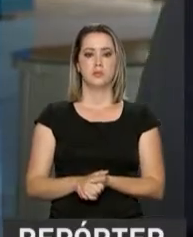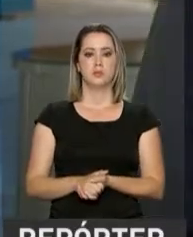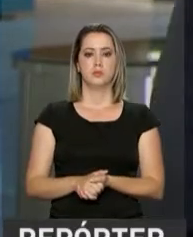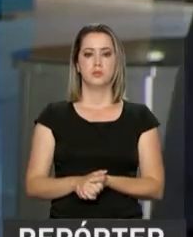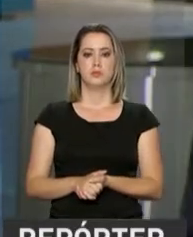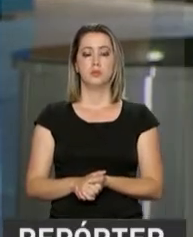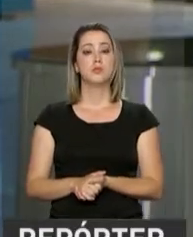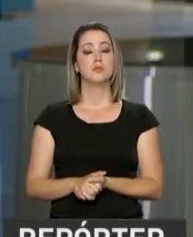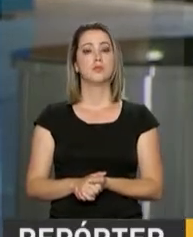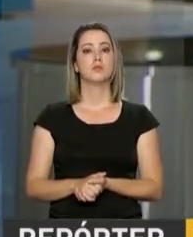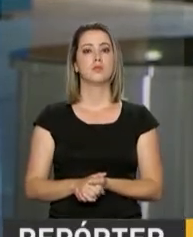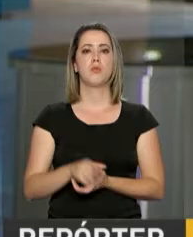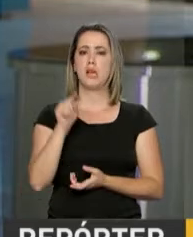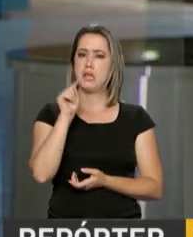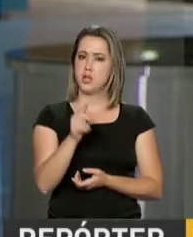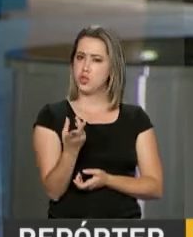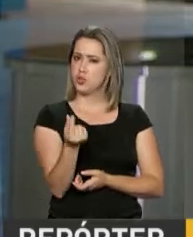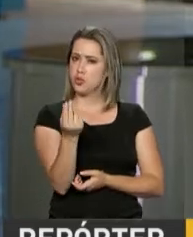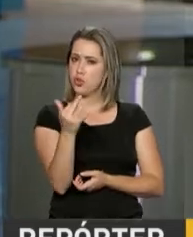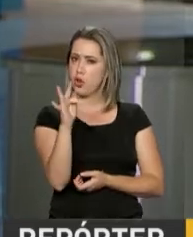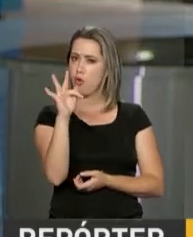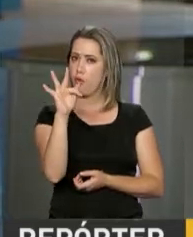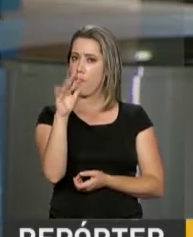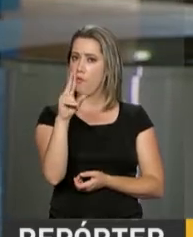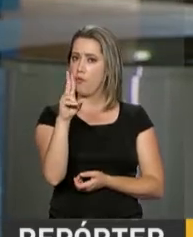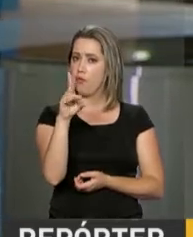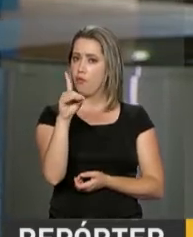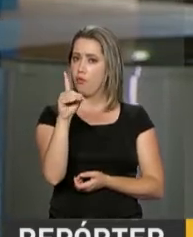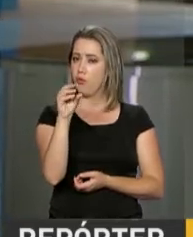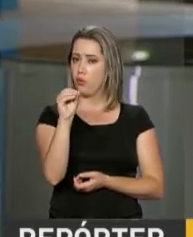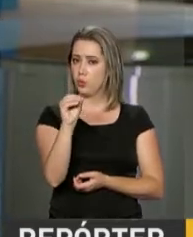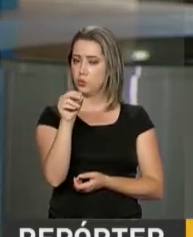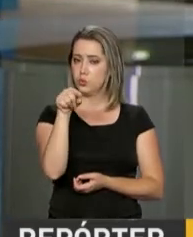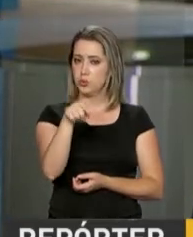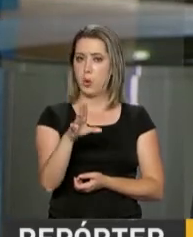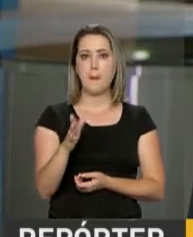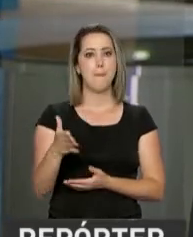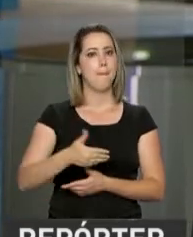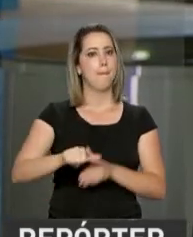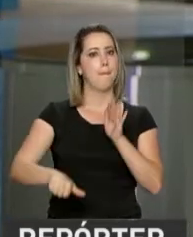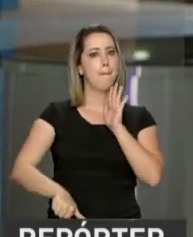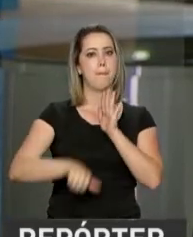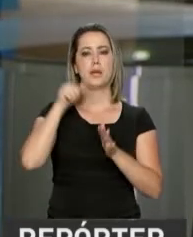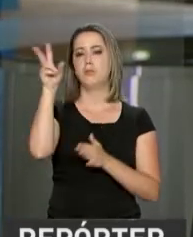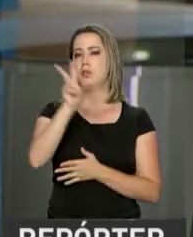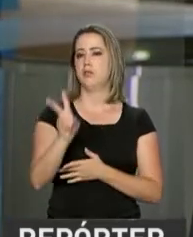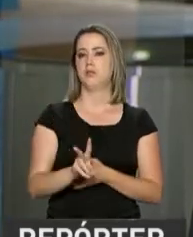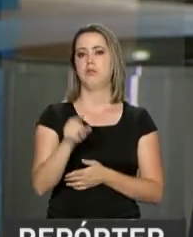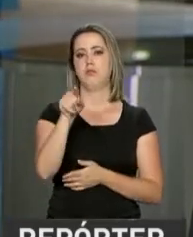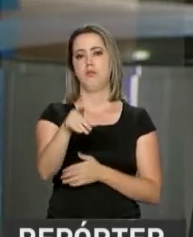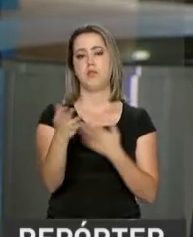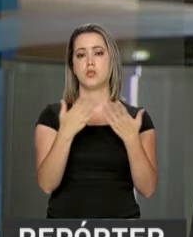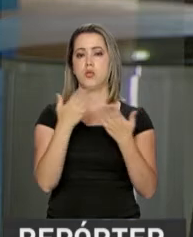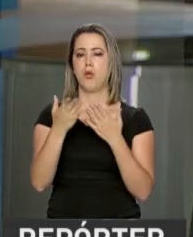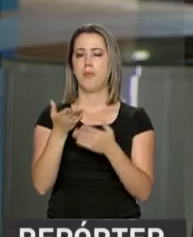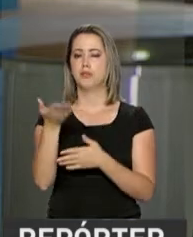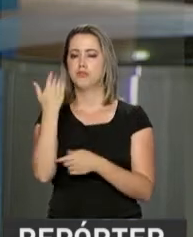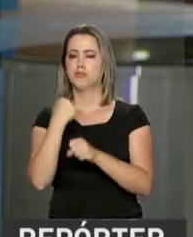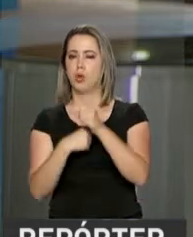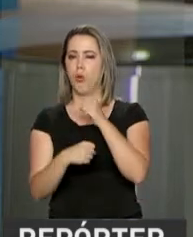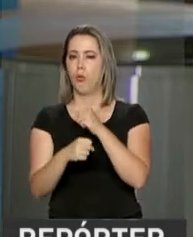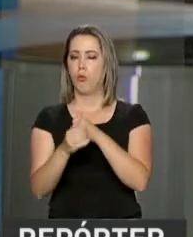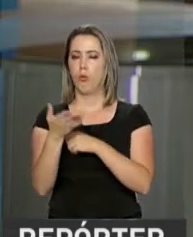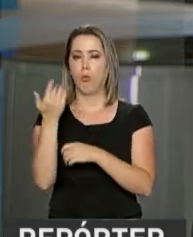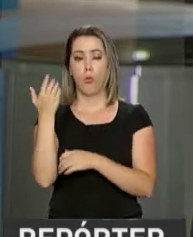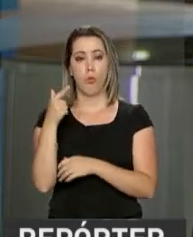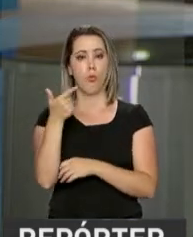olha o roberto este fundo tem uma característica inédita em relação aos fundos mantidos pelos chineses em países da